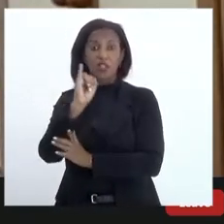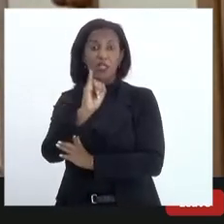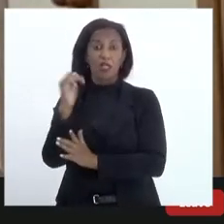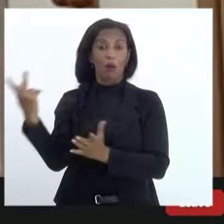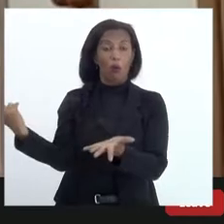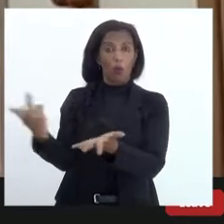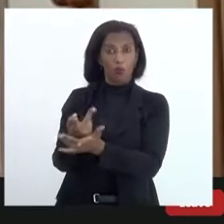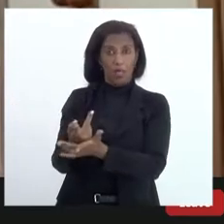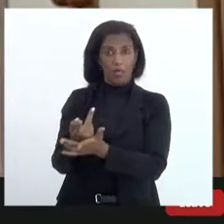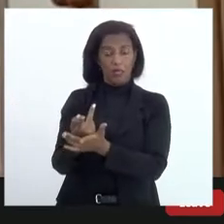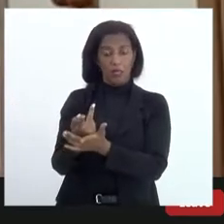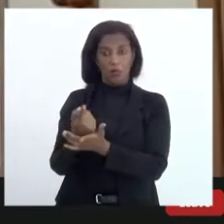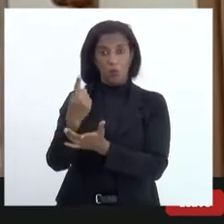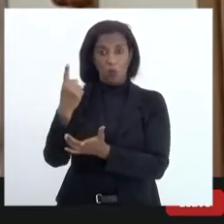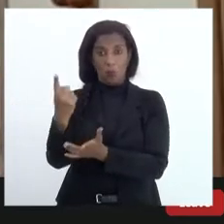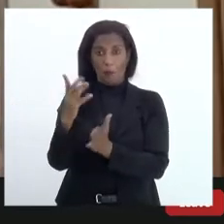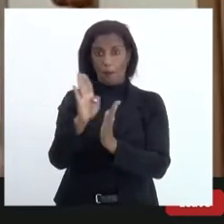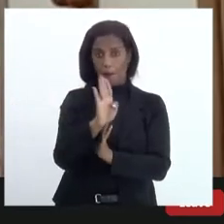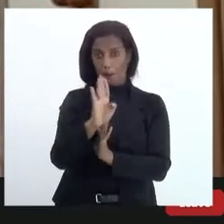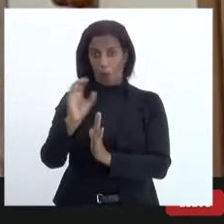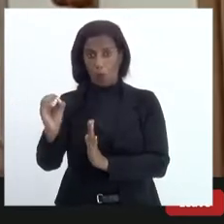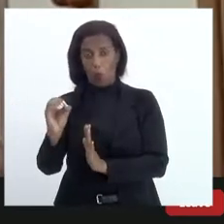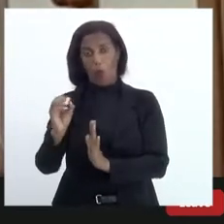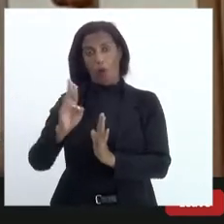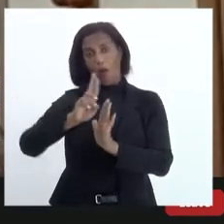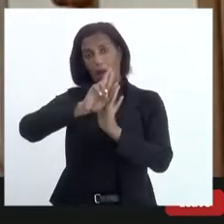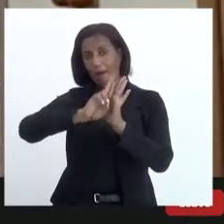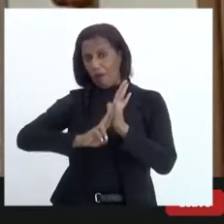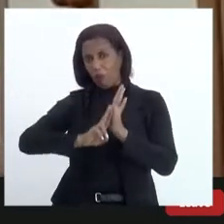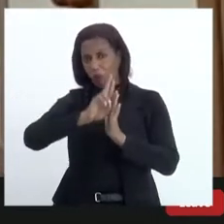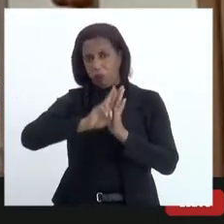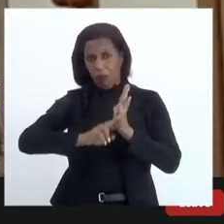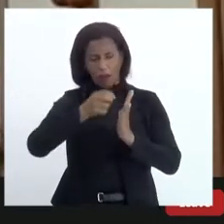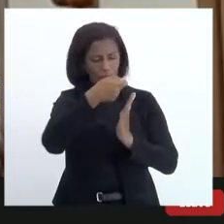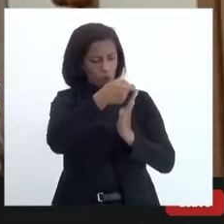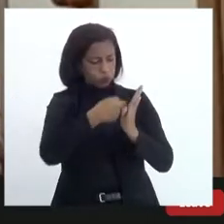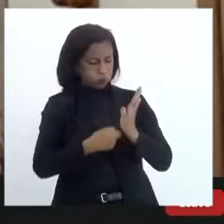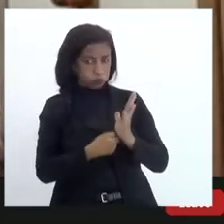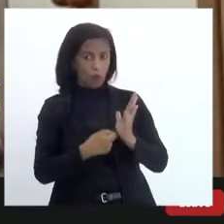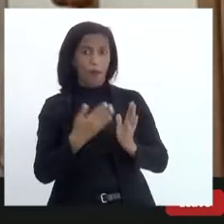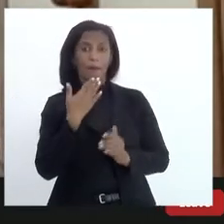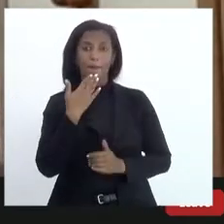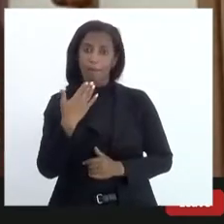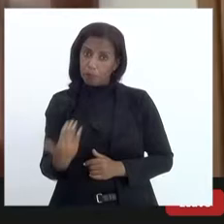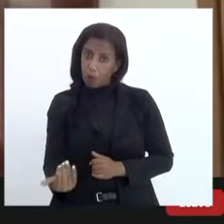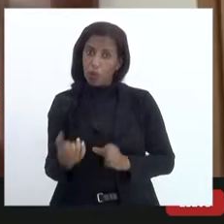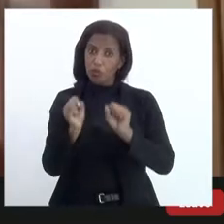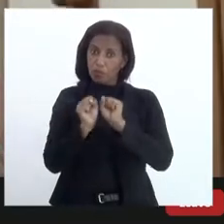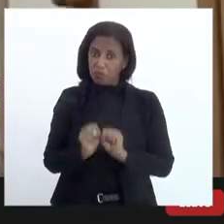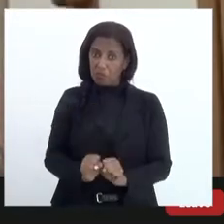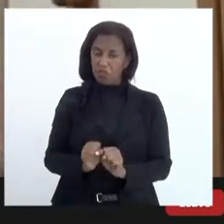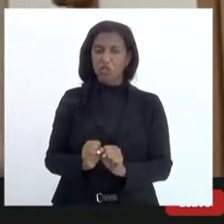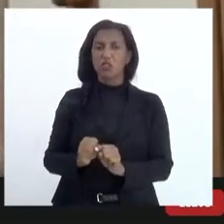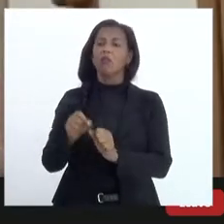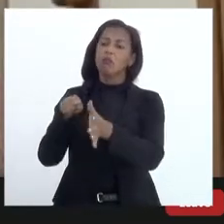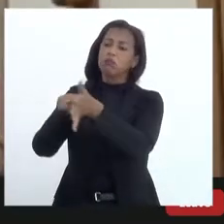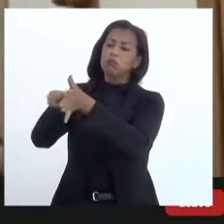é relatado, nós, inclusive, podemos até pedir diligências, né,